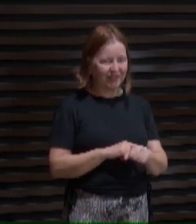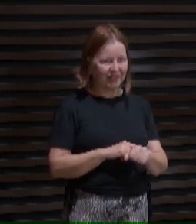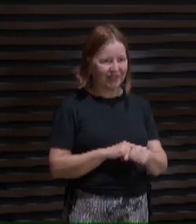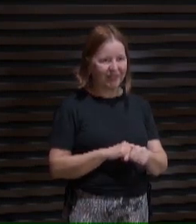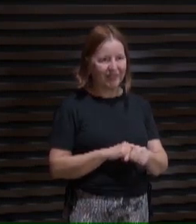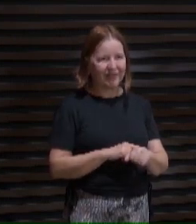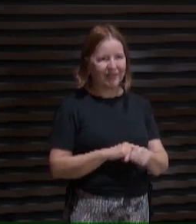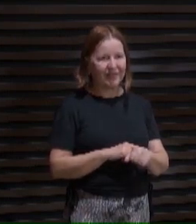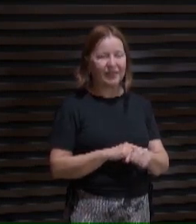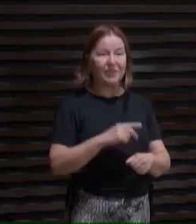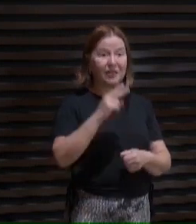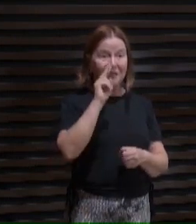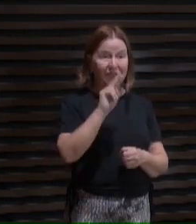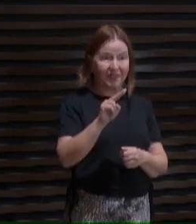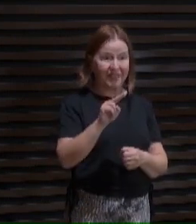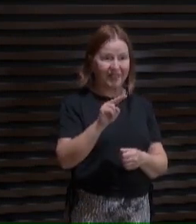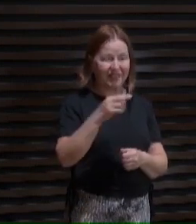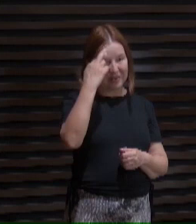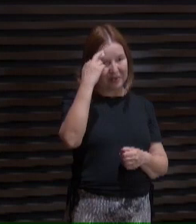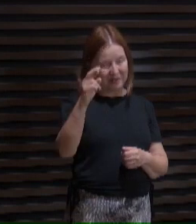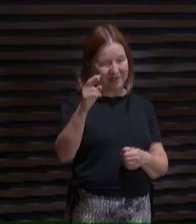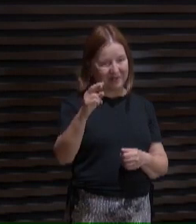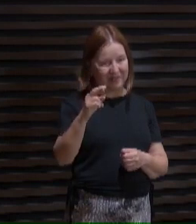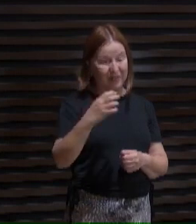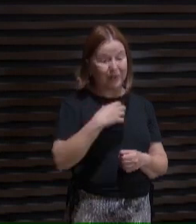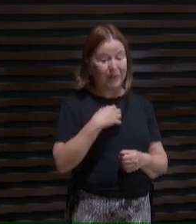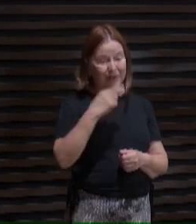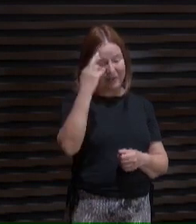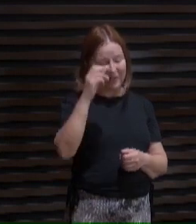e da maneira como ele trata as pessoas.